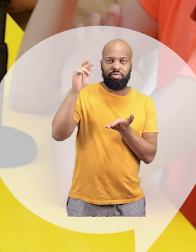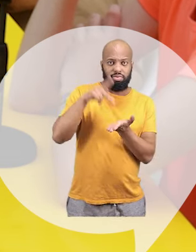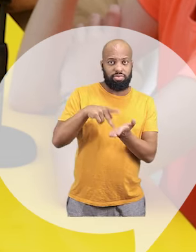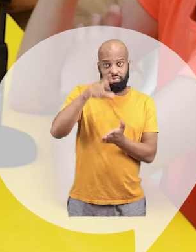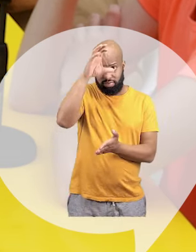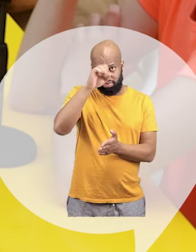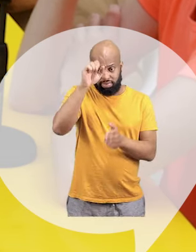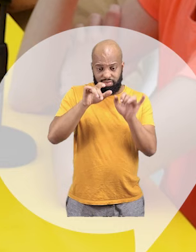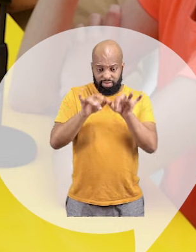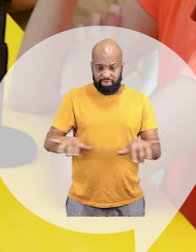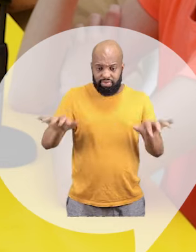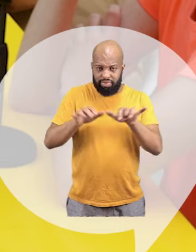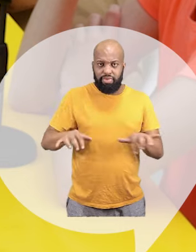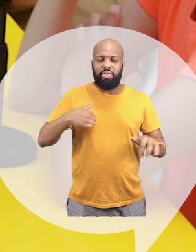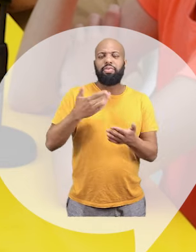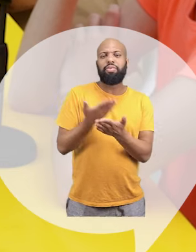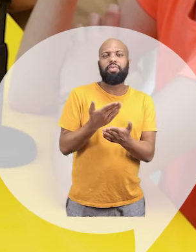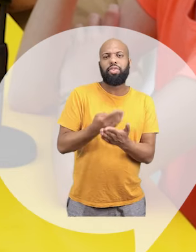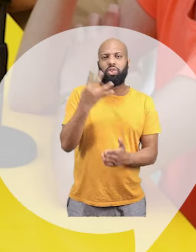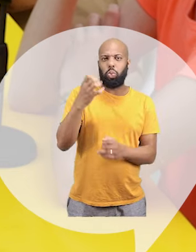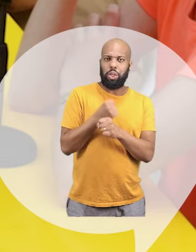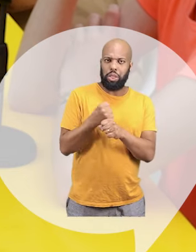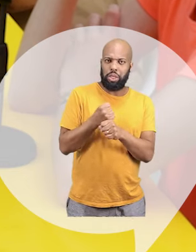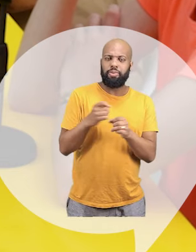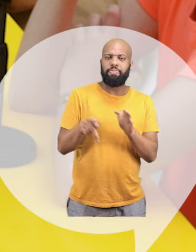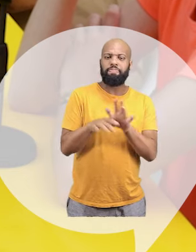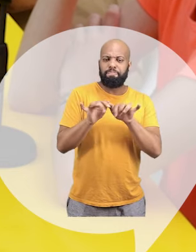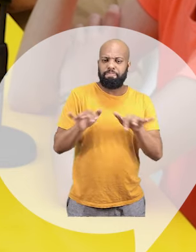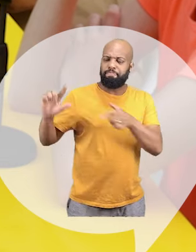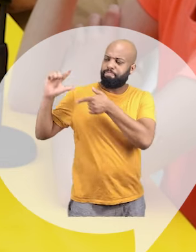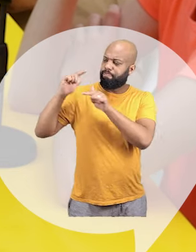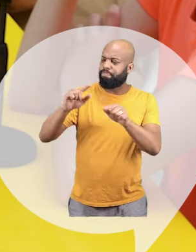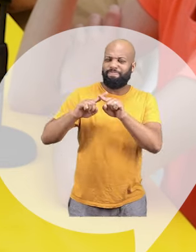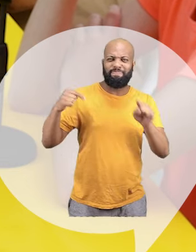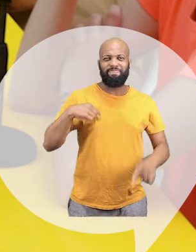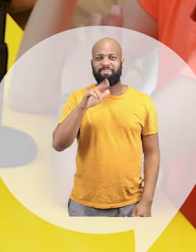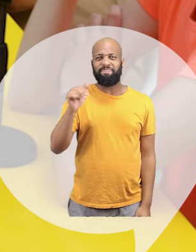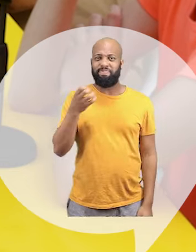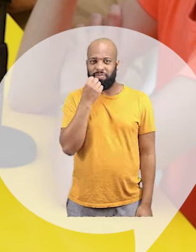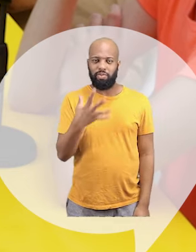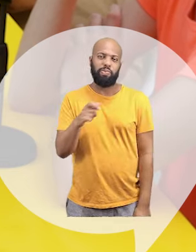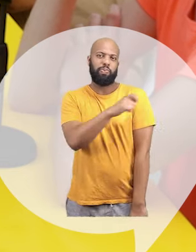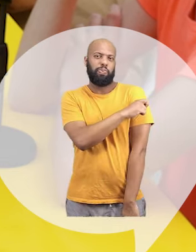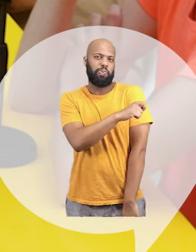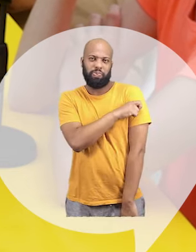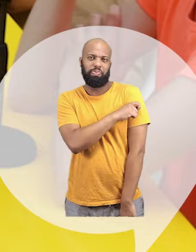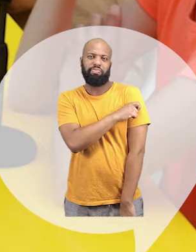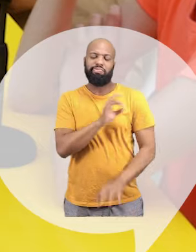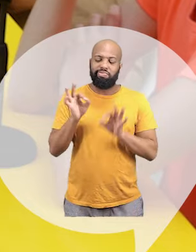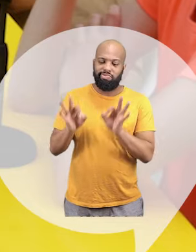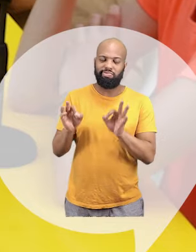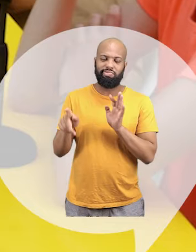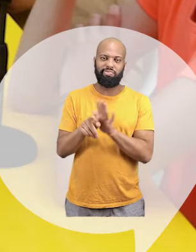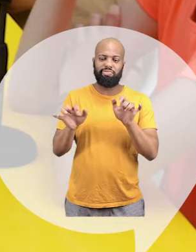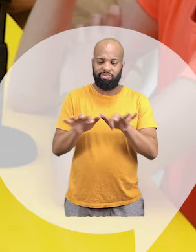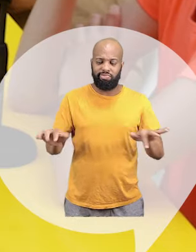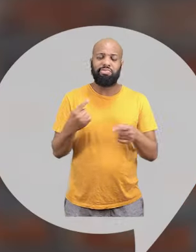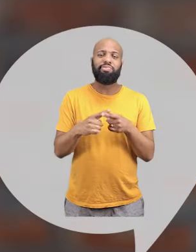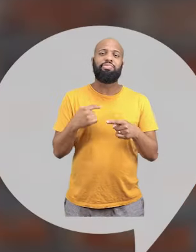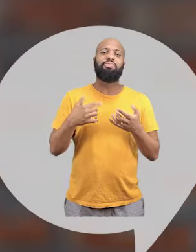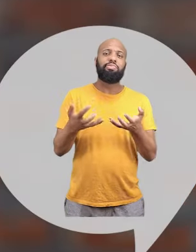comecei a realmente aprender piano eu fiz uns quatro anos de piano clássico mas eu tipo assim eu nunca fui um bom aluno sabe de piano assim nunca foi muito